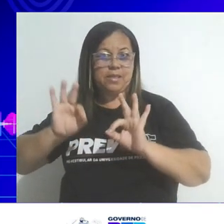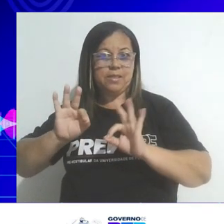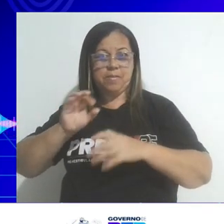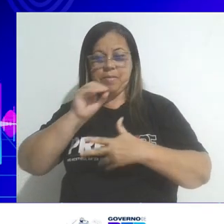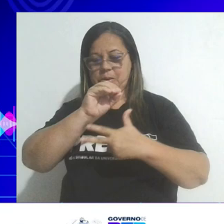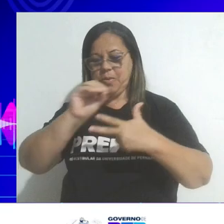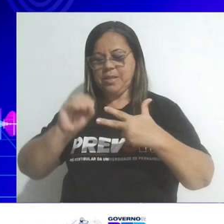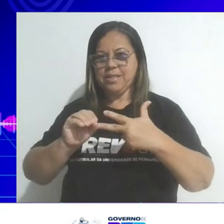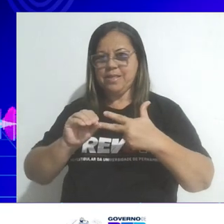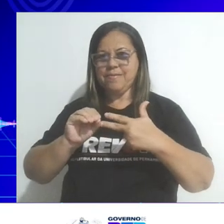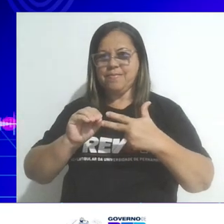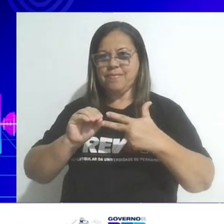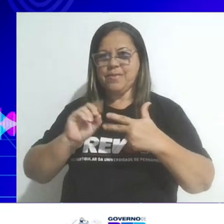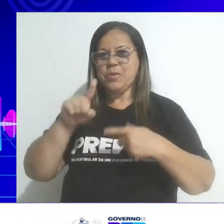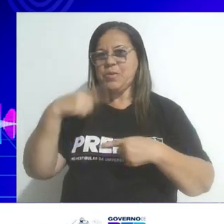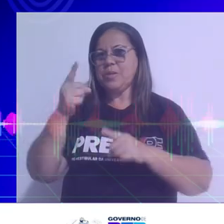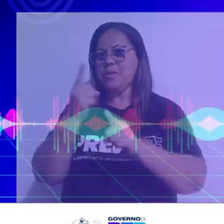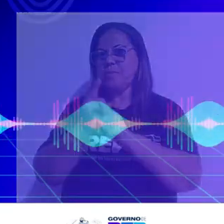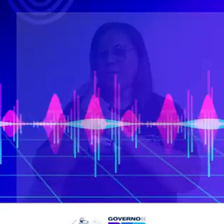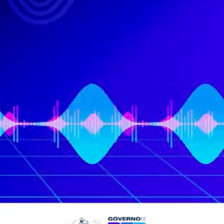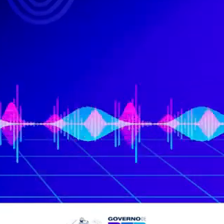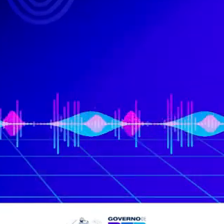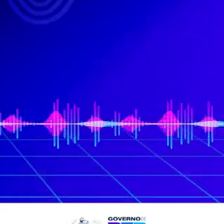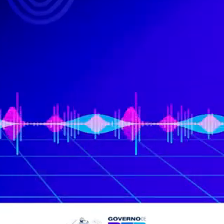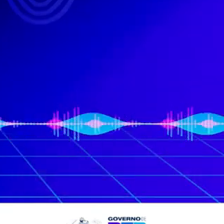Eném até o próximo